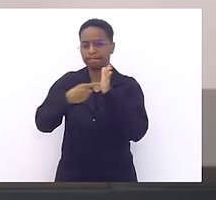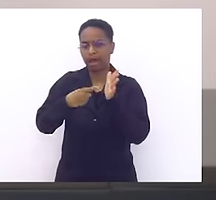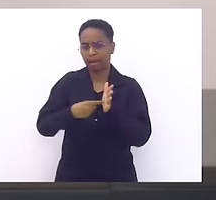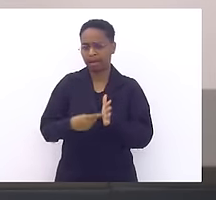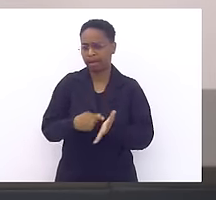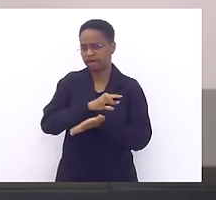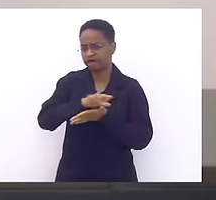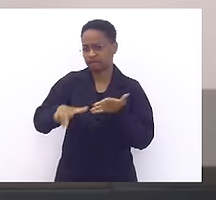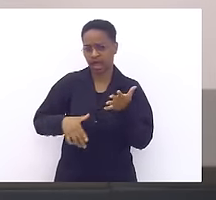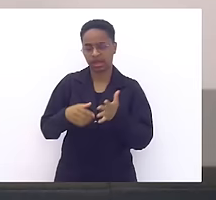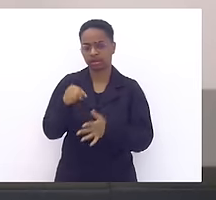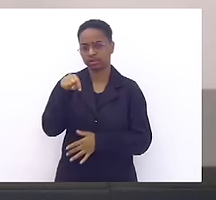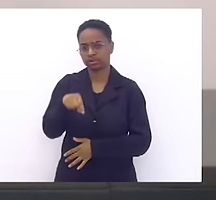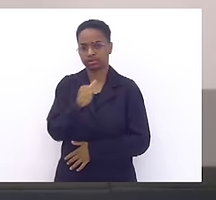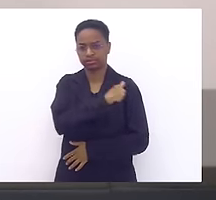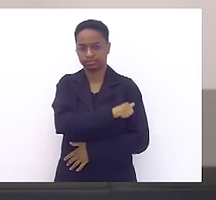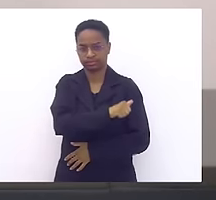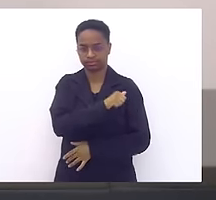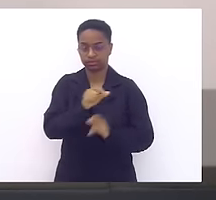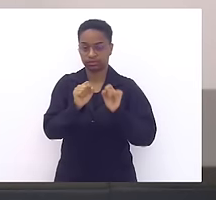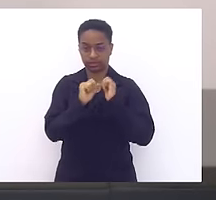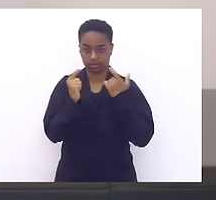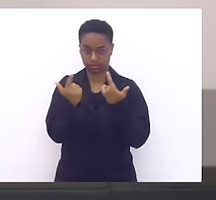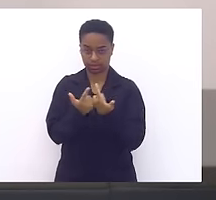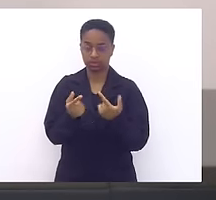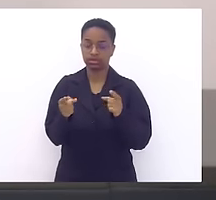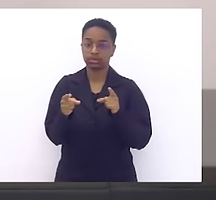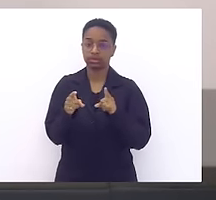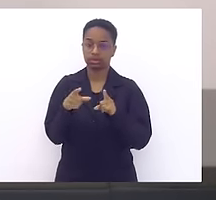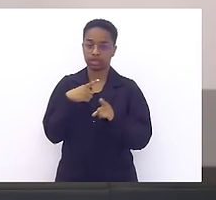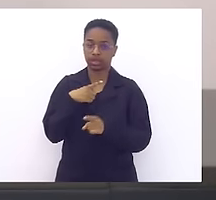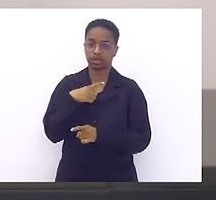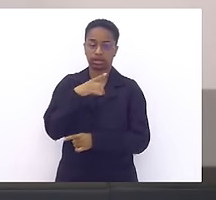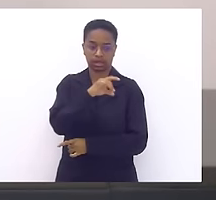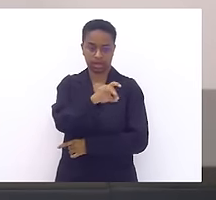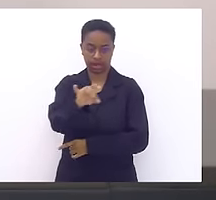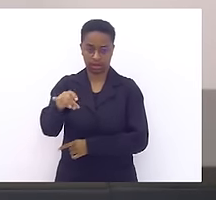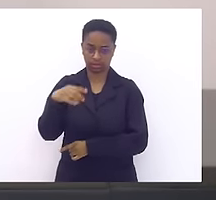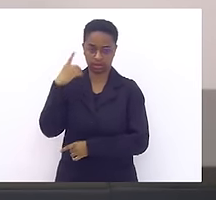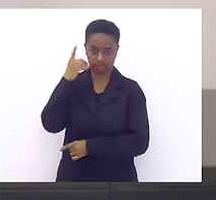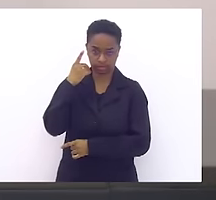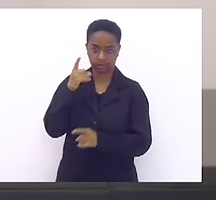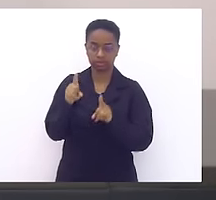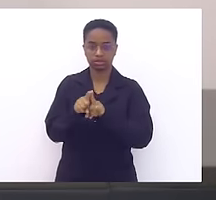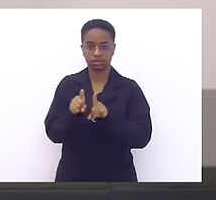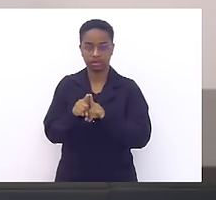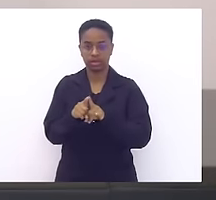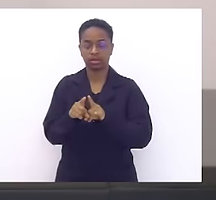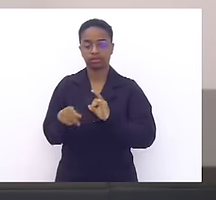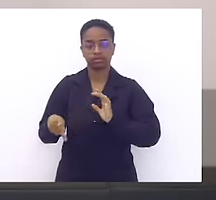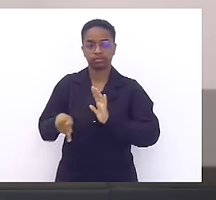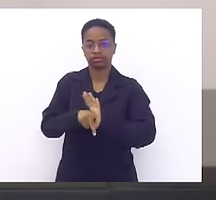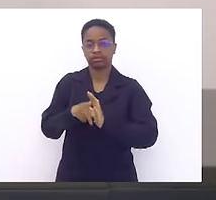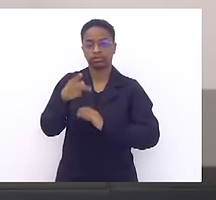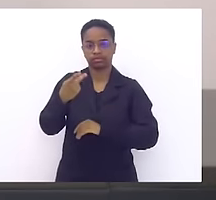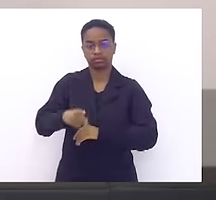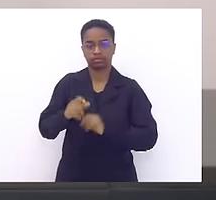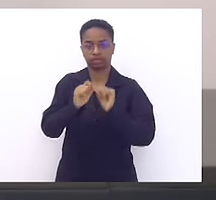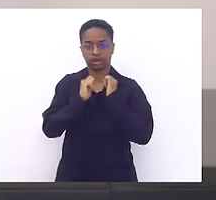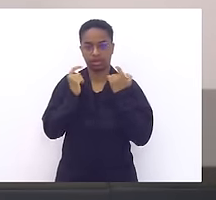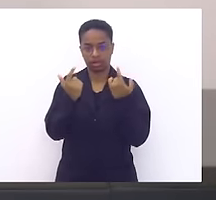sejam os gabinetes individuais ou através dos canais da Assembleia Legislativa os canais institucionais da Assembleia Legislativa